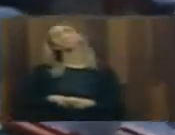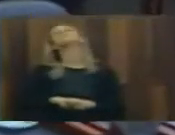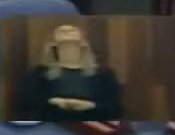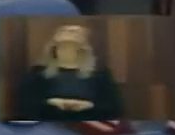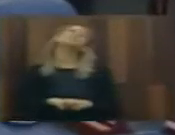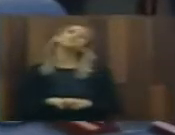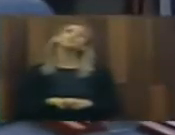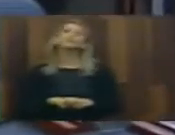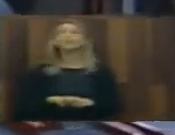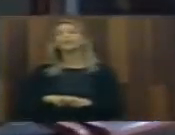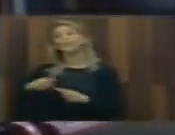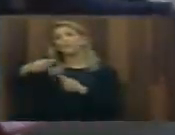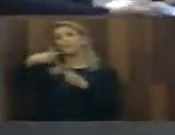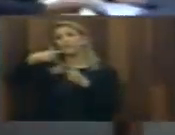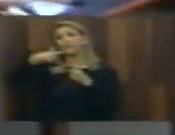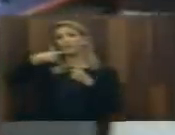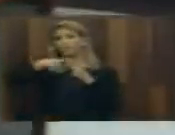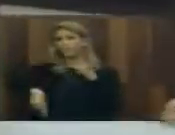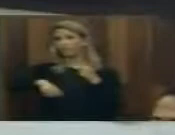Veto